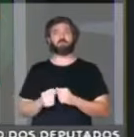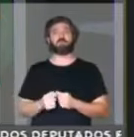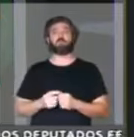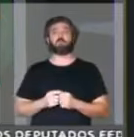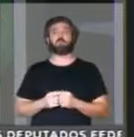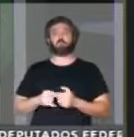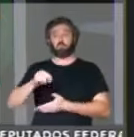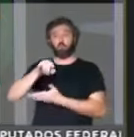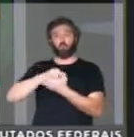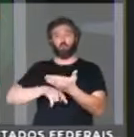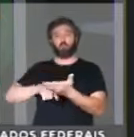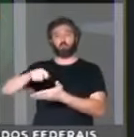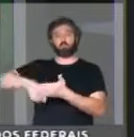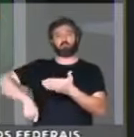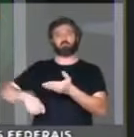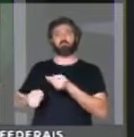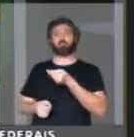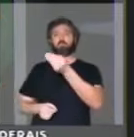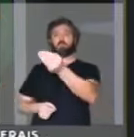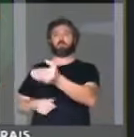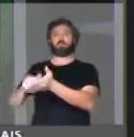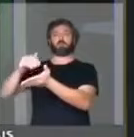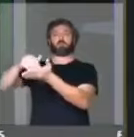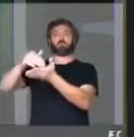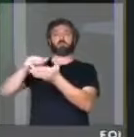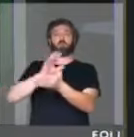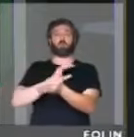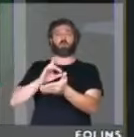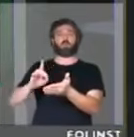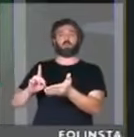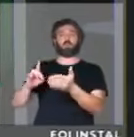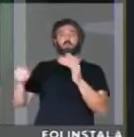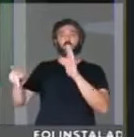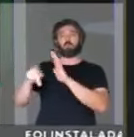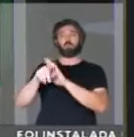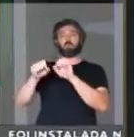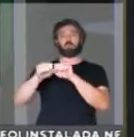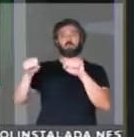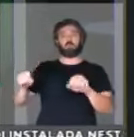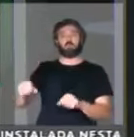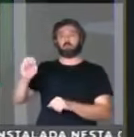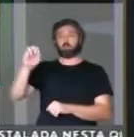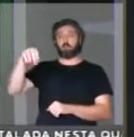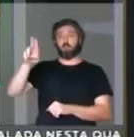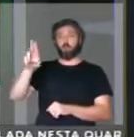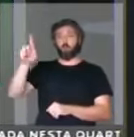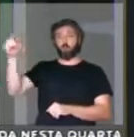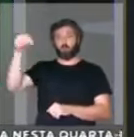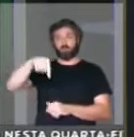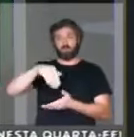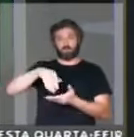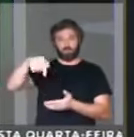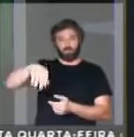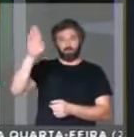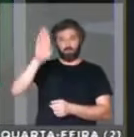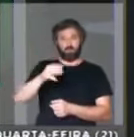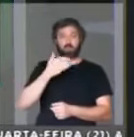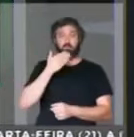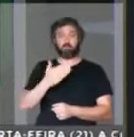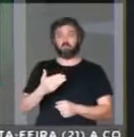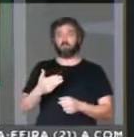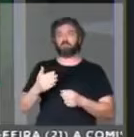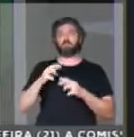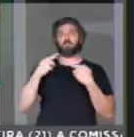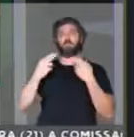dirigir um documento ao escritório a coordenação residente do sistema das nações unidas aqui no brasil pedindo para que nos